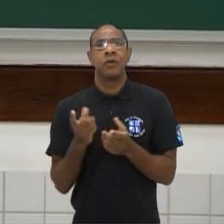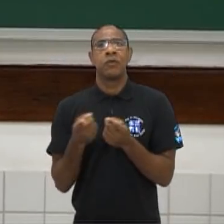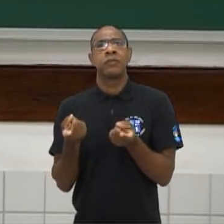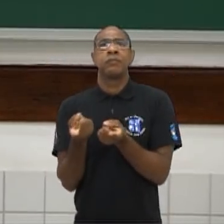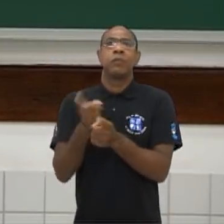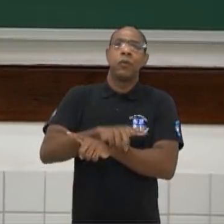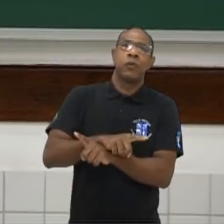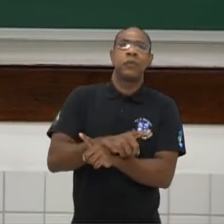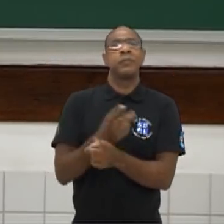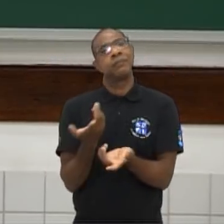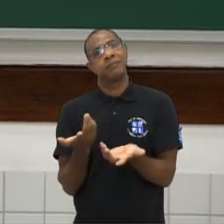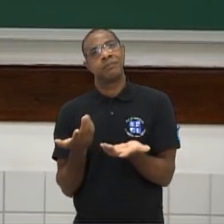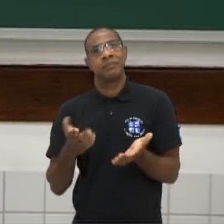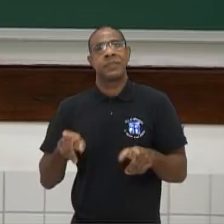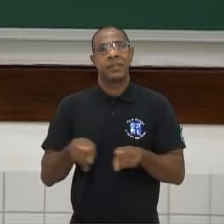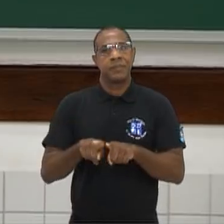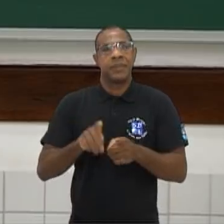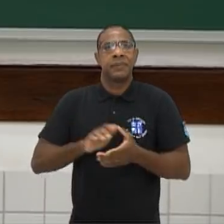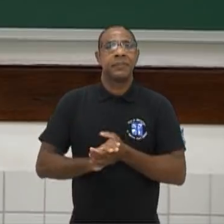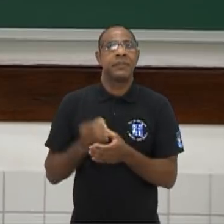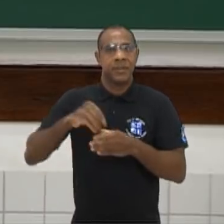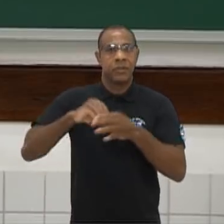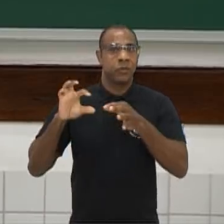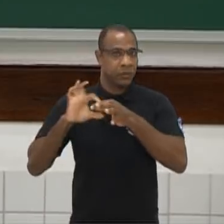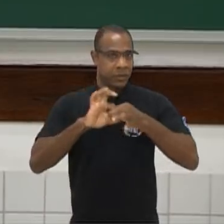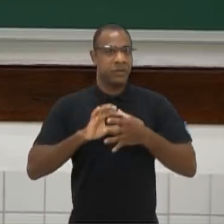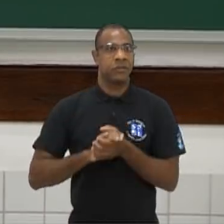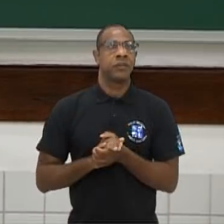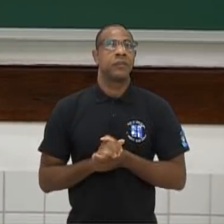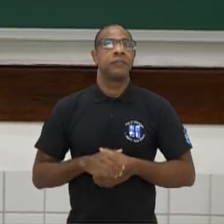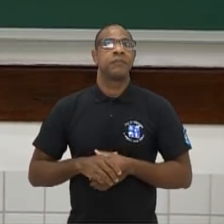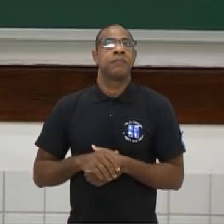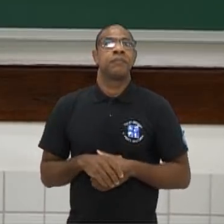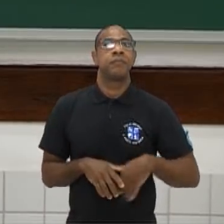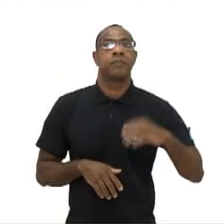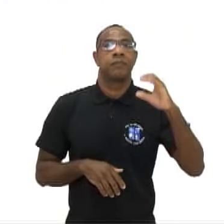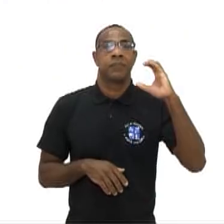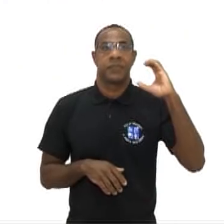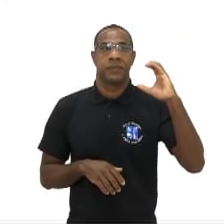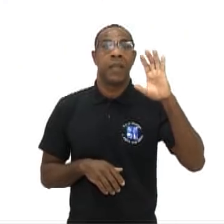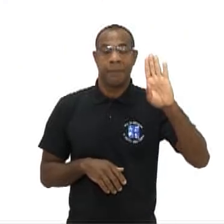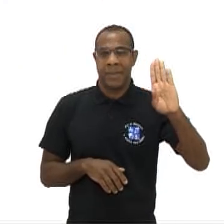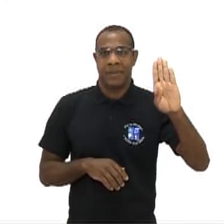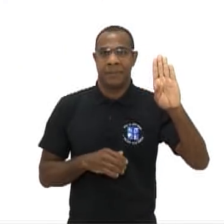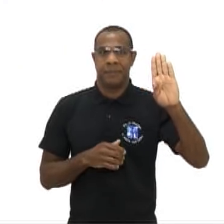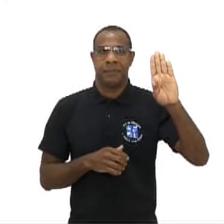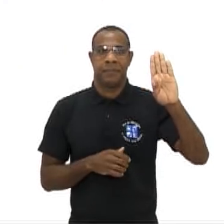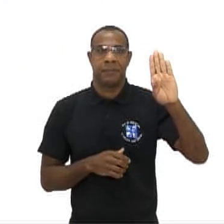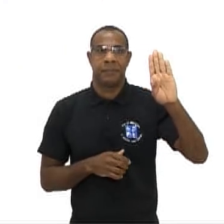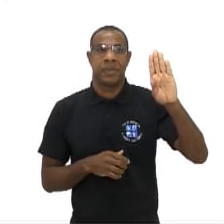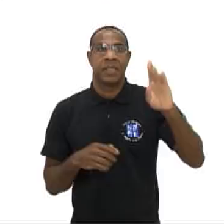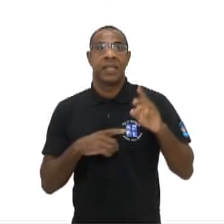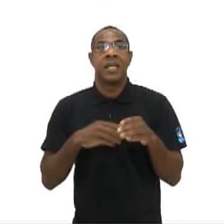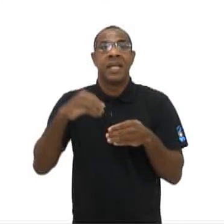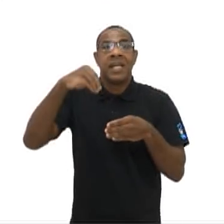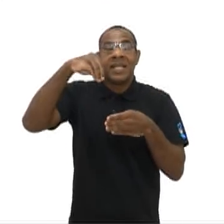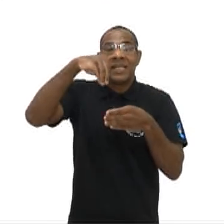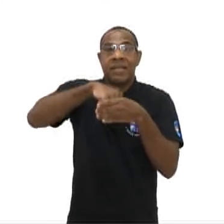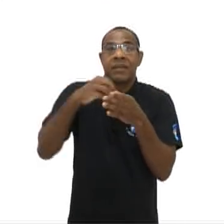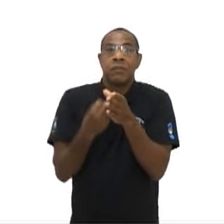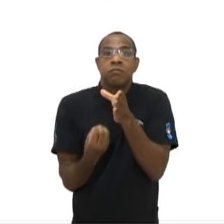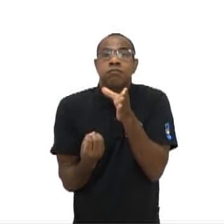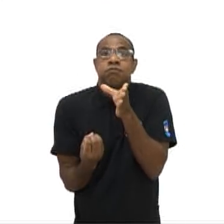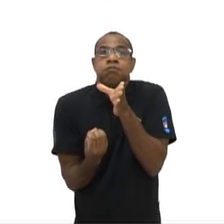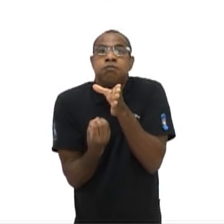a mão esquerda da sua imagem. Seria esse contexto ali, ok? Vamos ali à tela novamente. Dentro de um contexto onde temos a formação